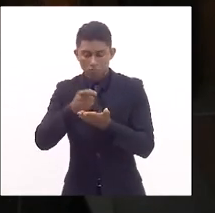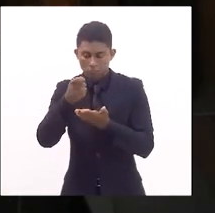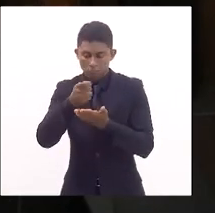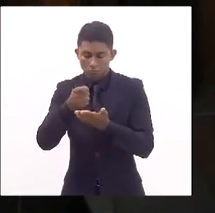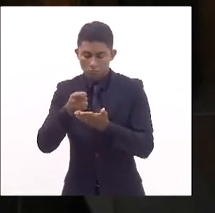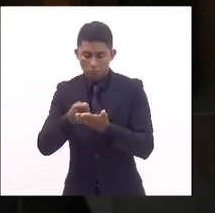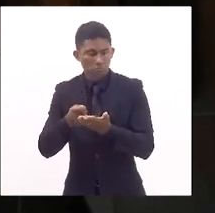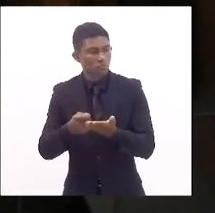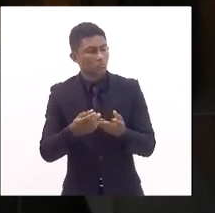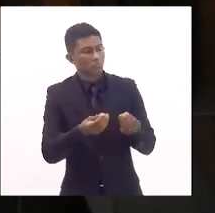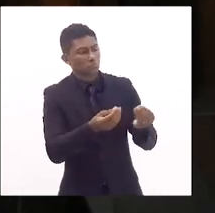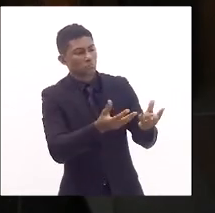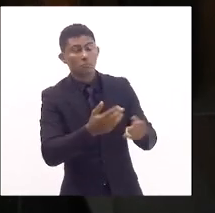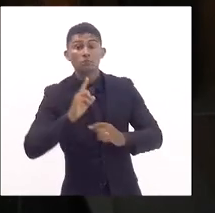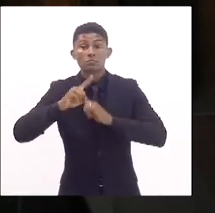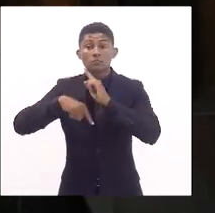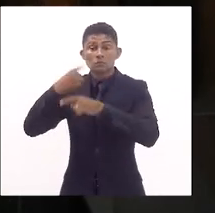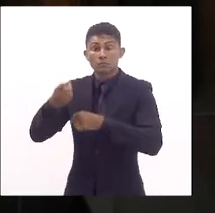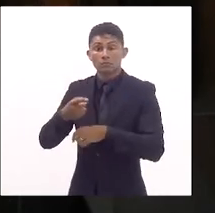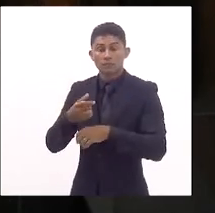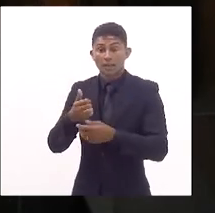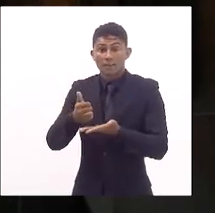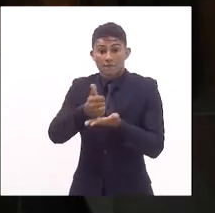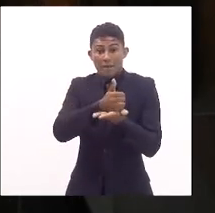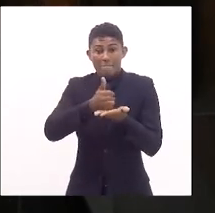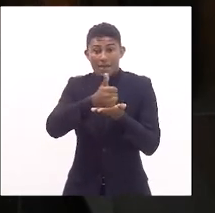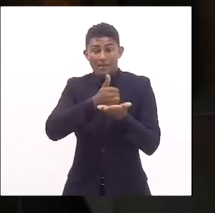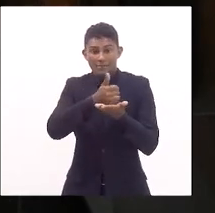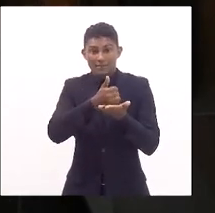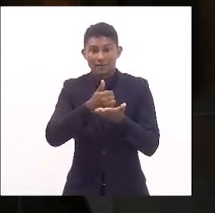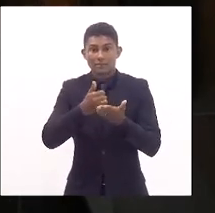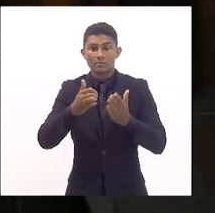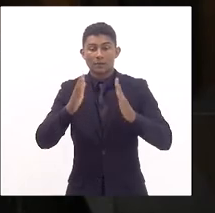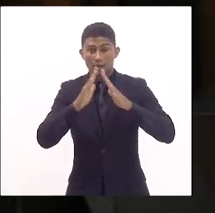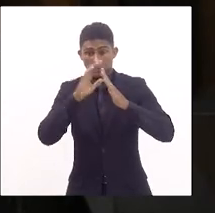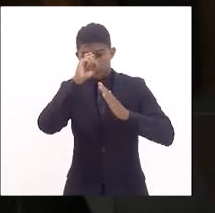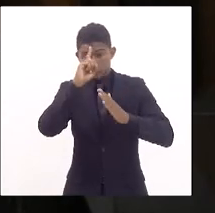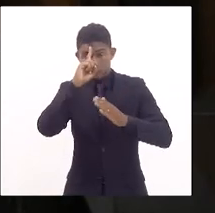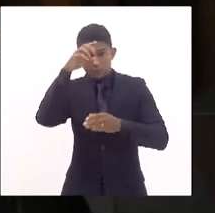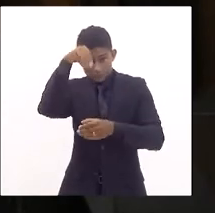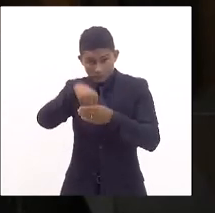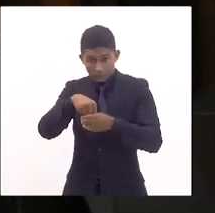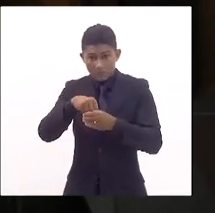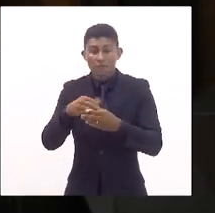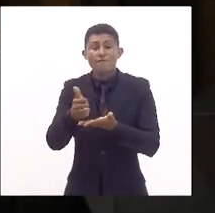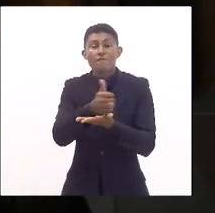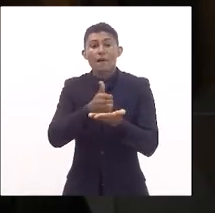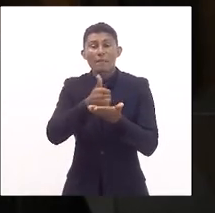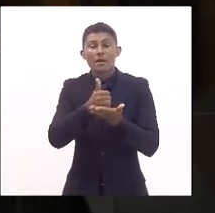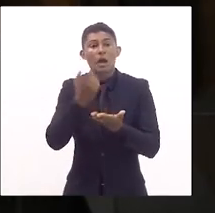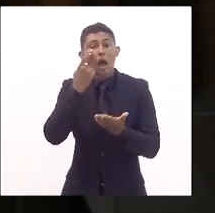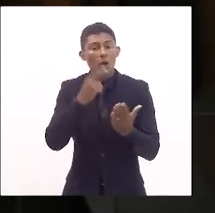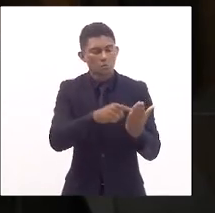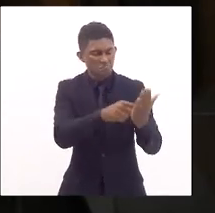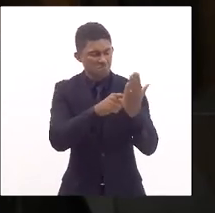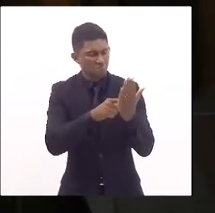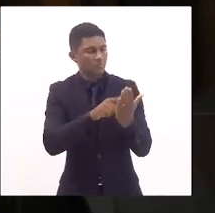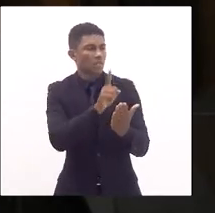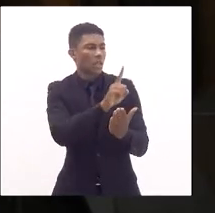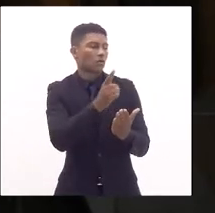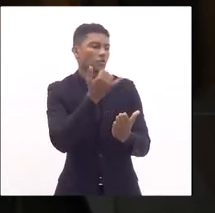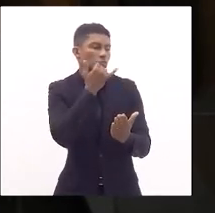não na farmácia de dentro da unidade de pronto-atendimento e eu encontrar essa